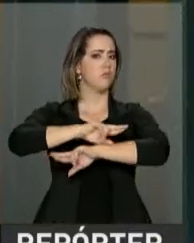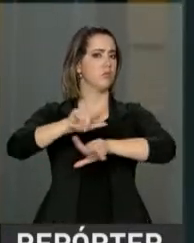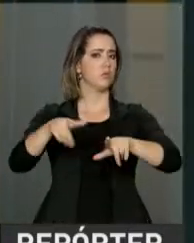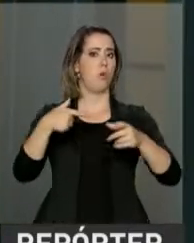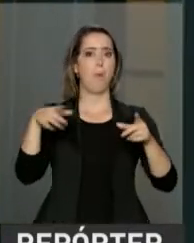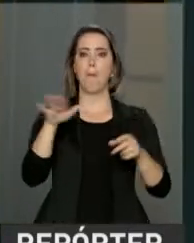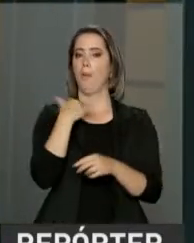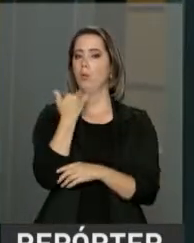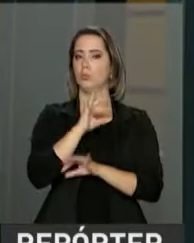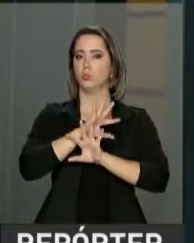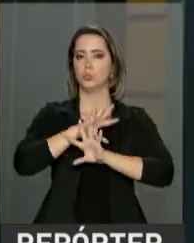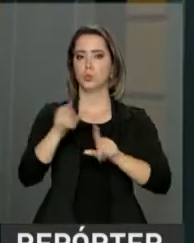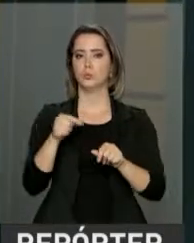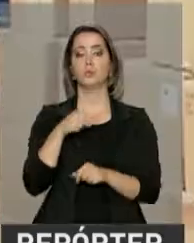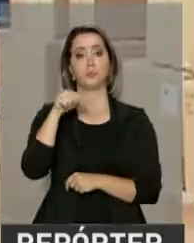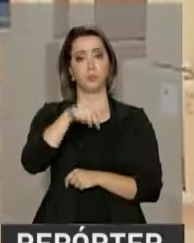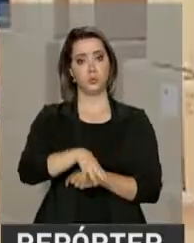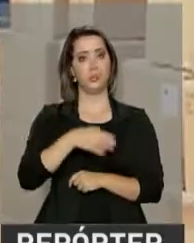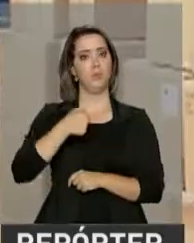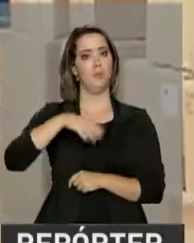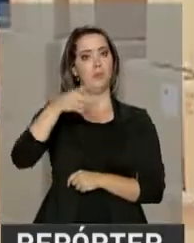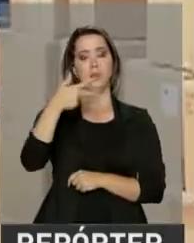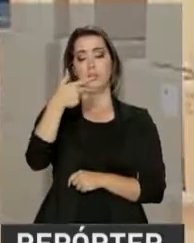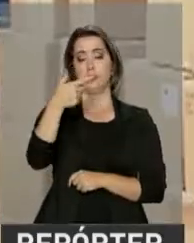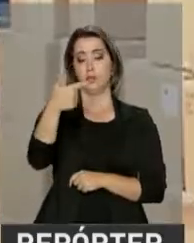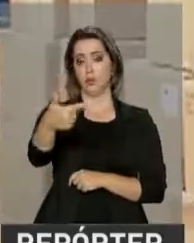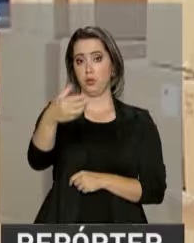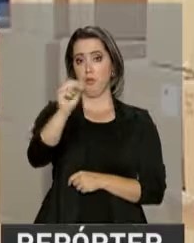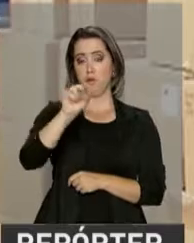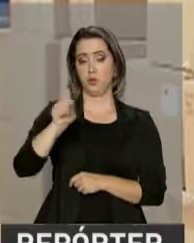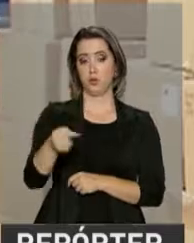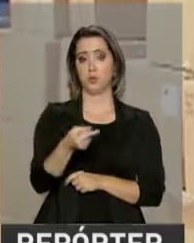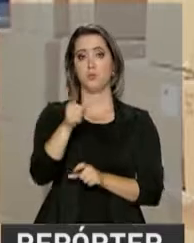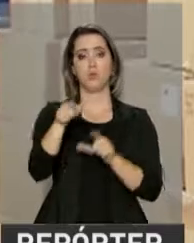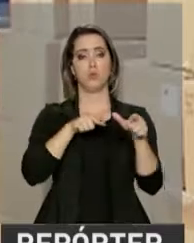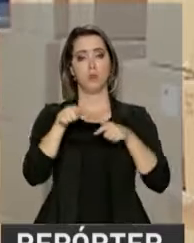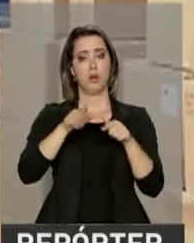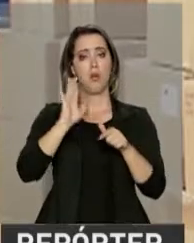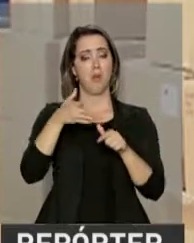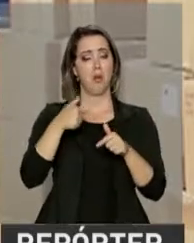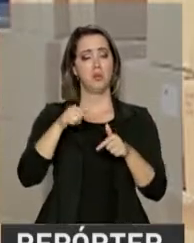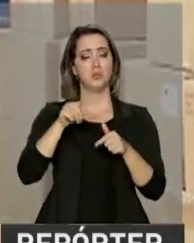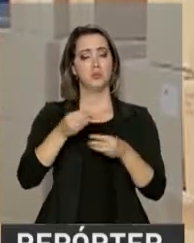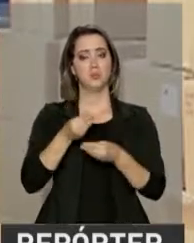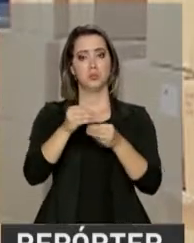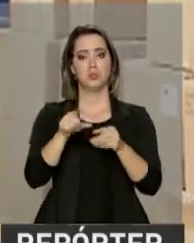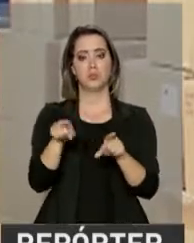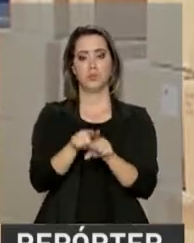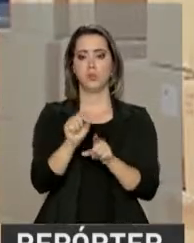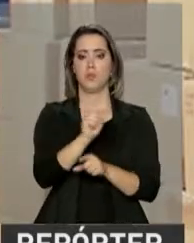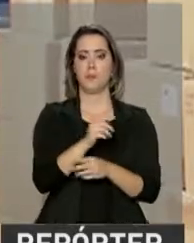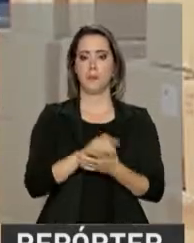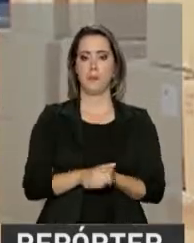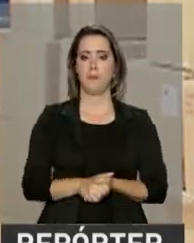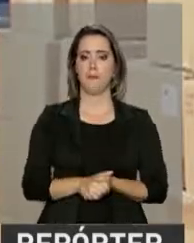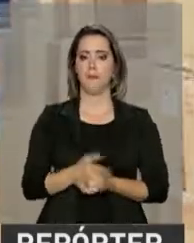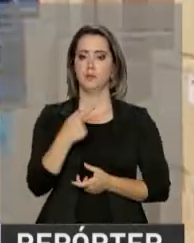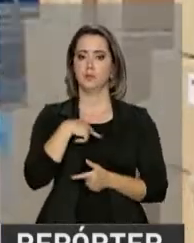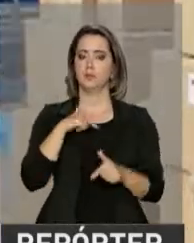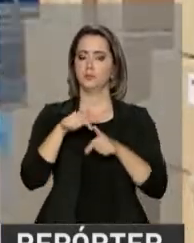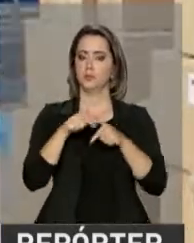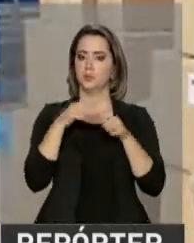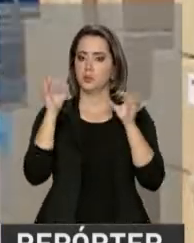mil peças foram infectadas aqui a viação opera de com todas as regiões do material e da mesma forma e de maneira homogênea